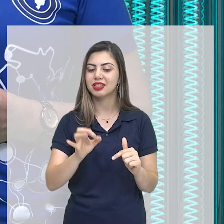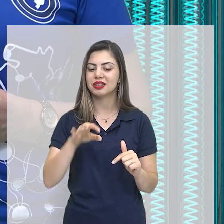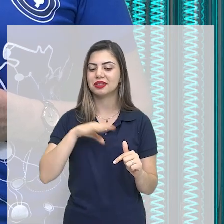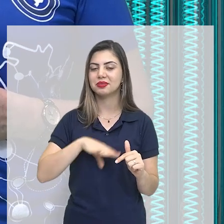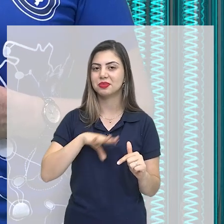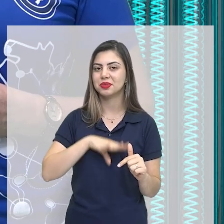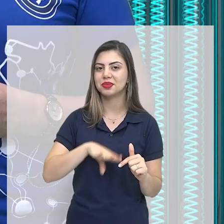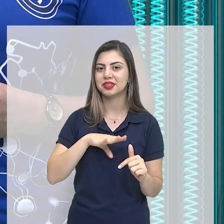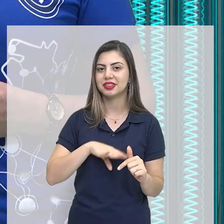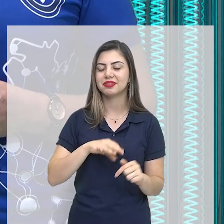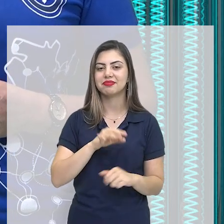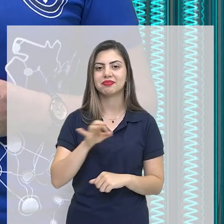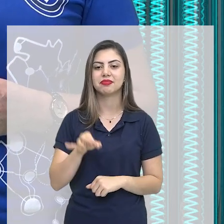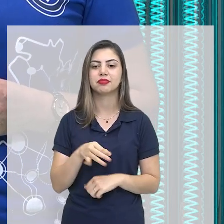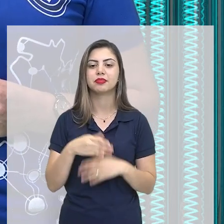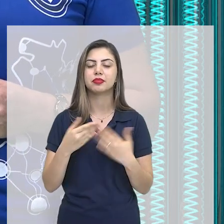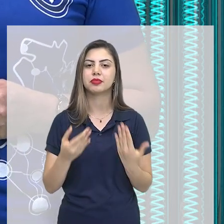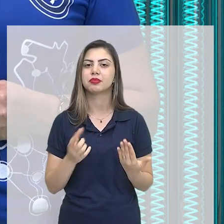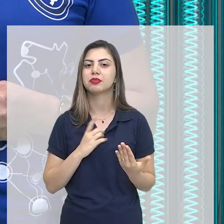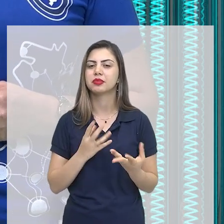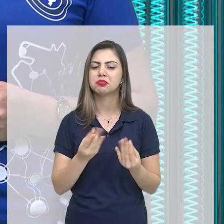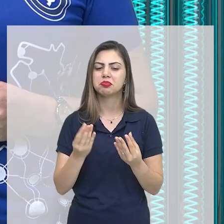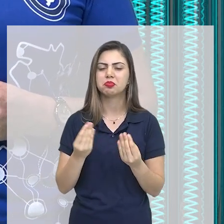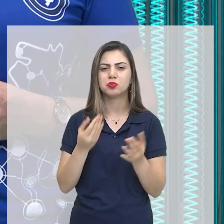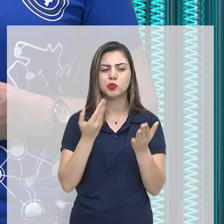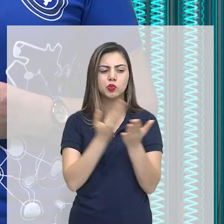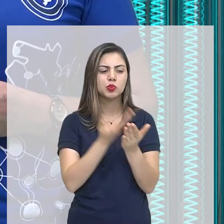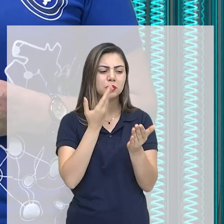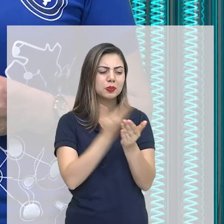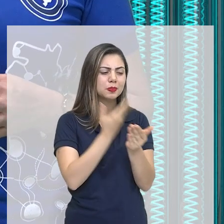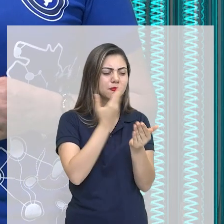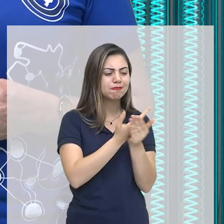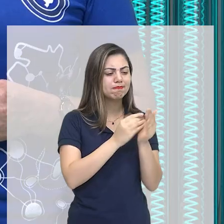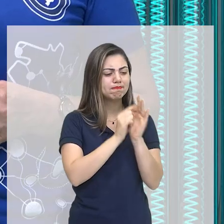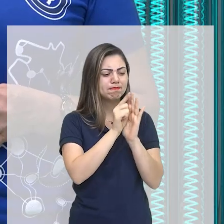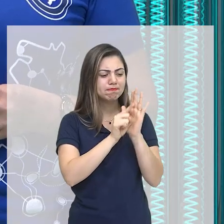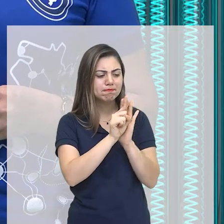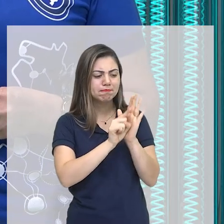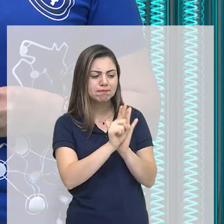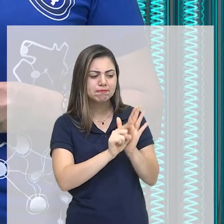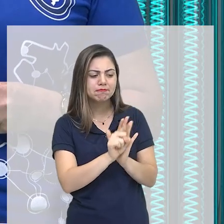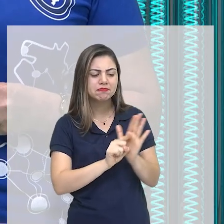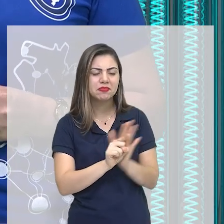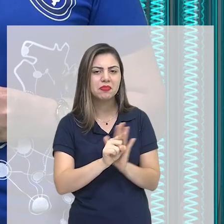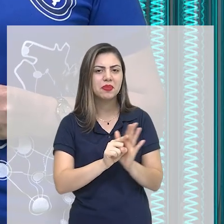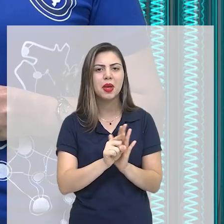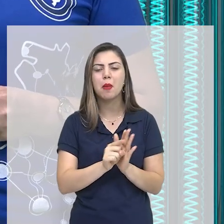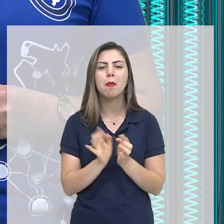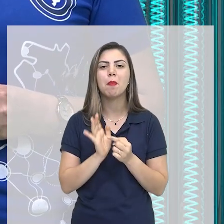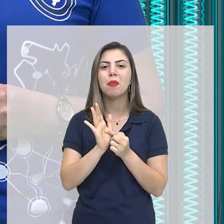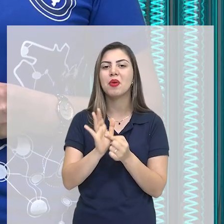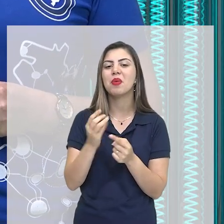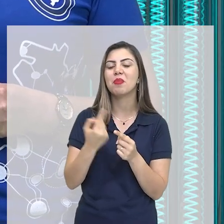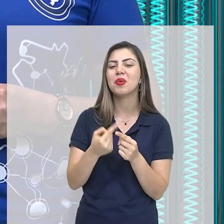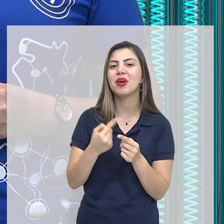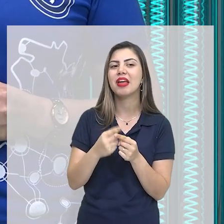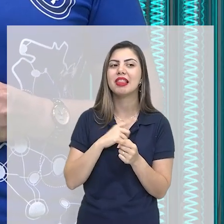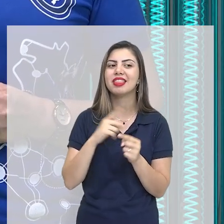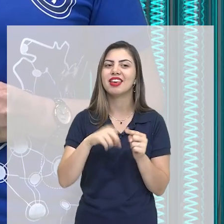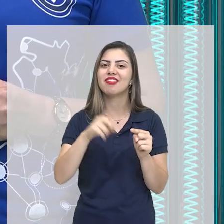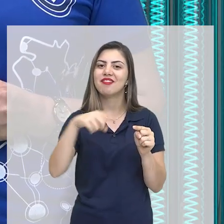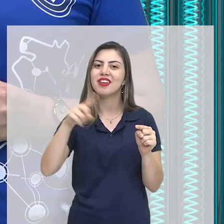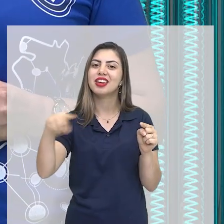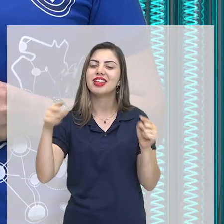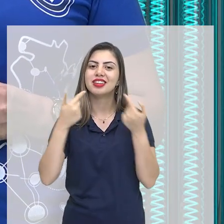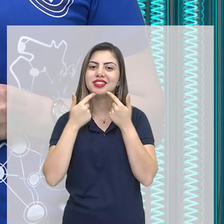portuguesa. Existem muitos estudos que vão mostrar por que acontece